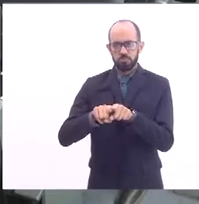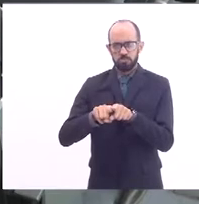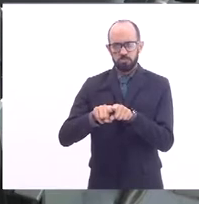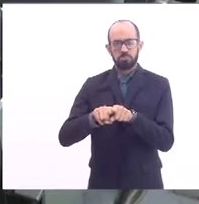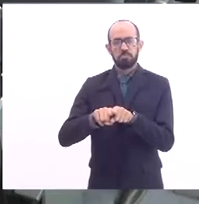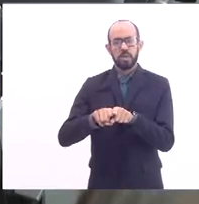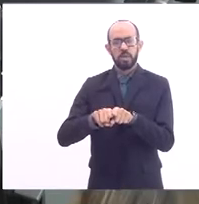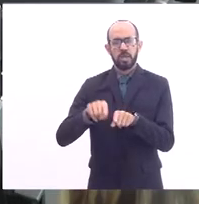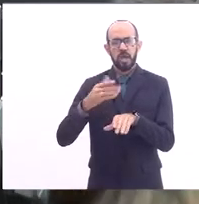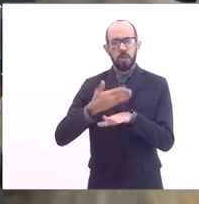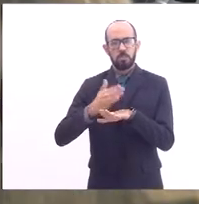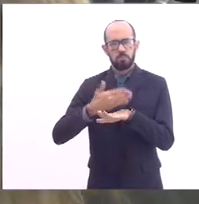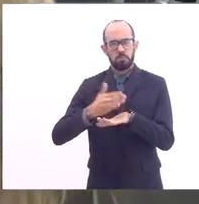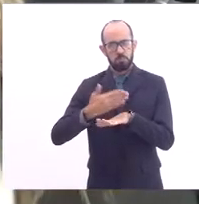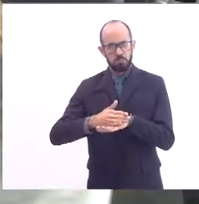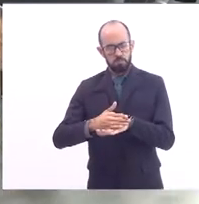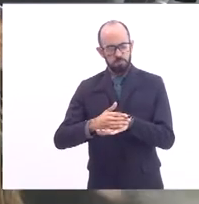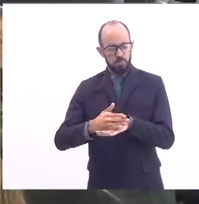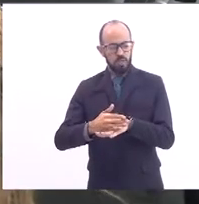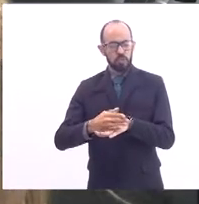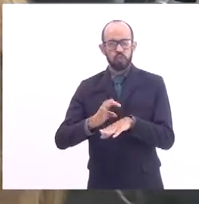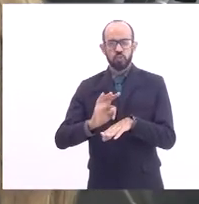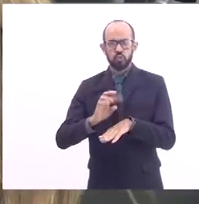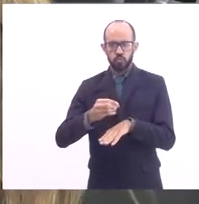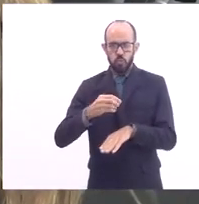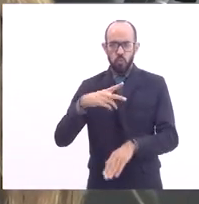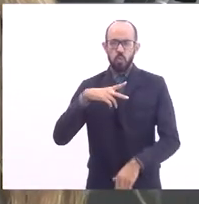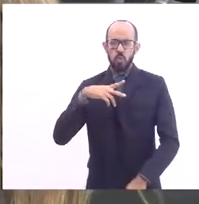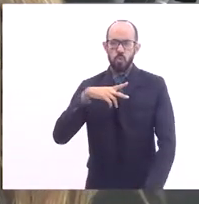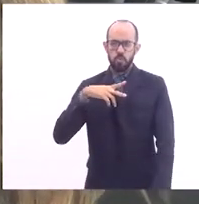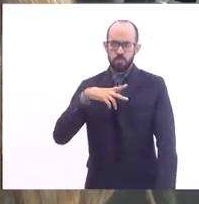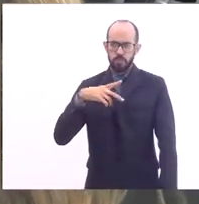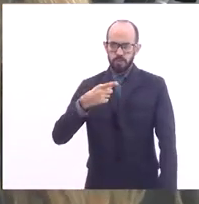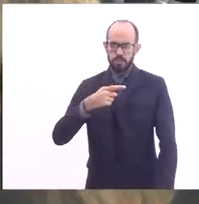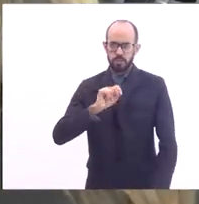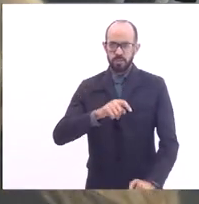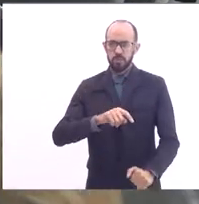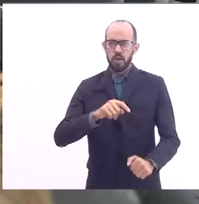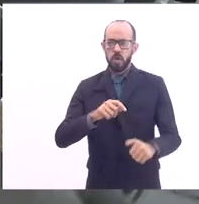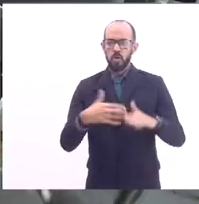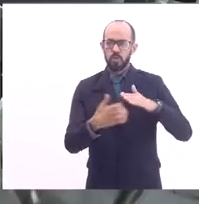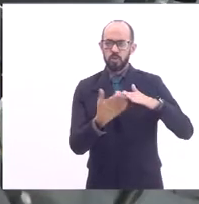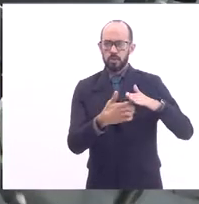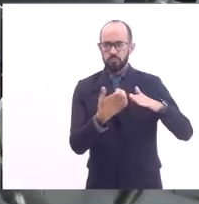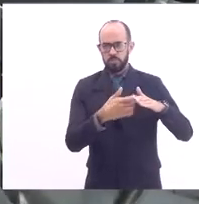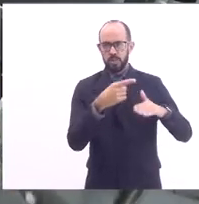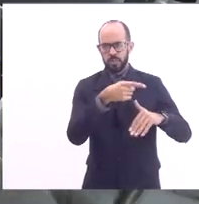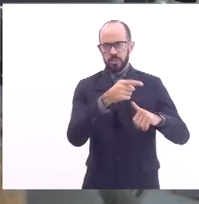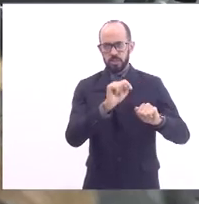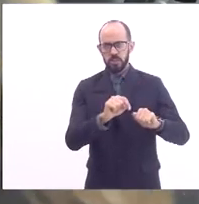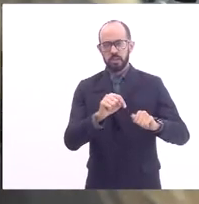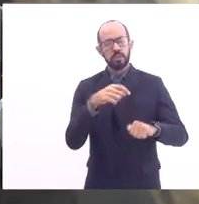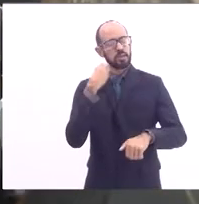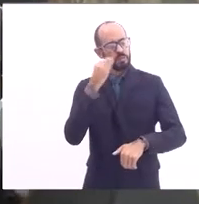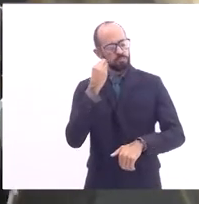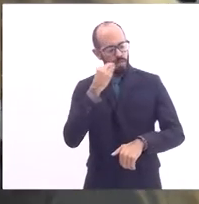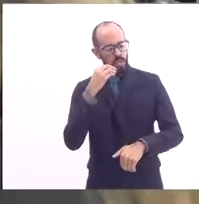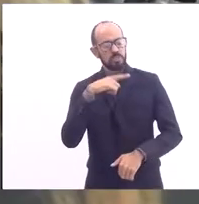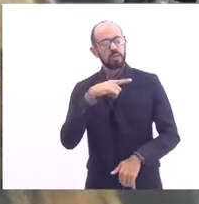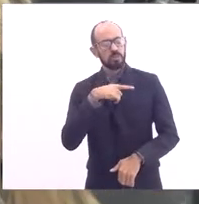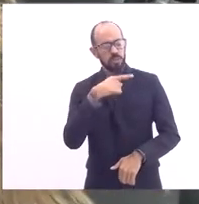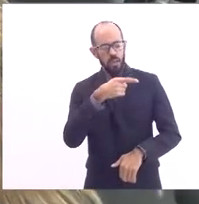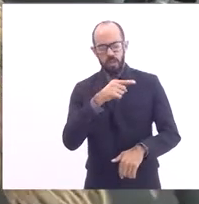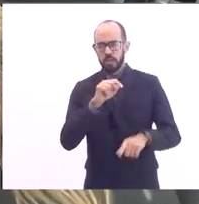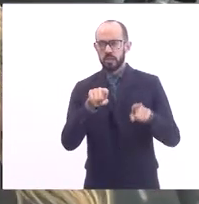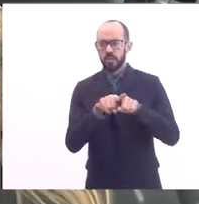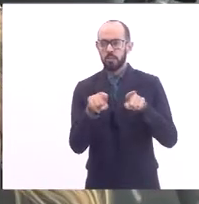implementação da privatização. Quer dizer, tem conhecimento e experiência do Dr. Wagner Victor, que, além de